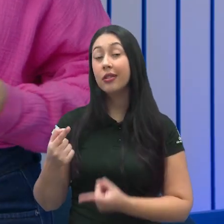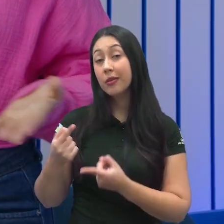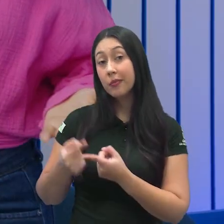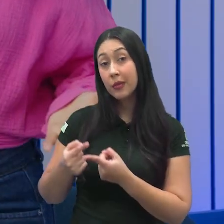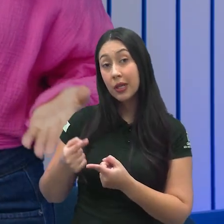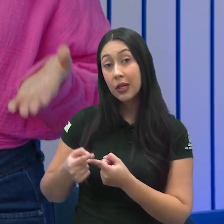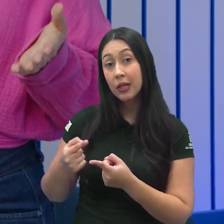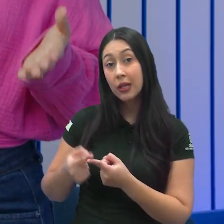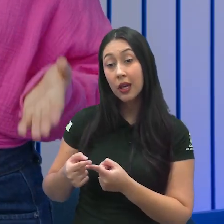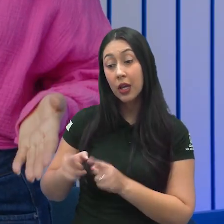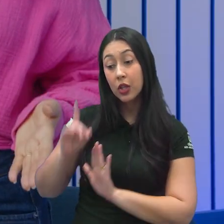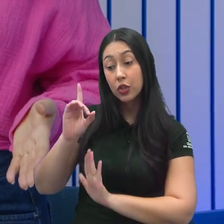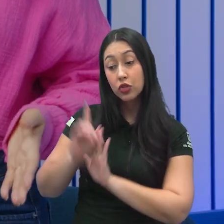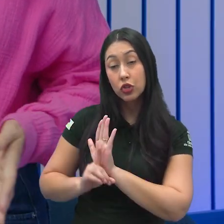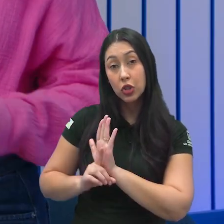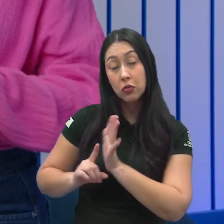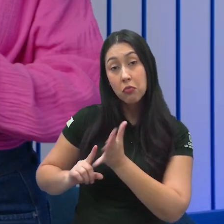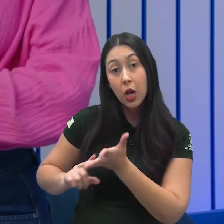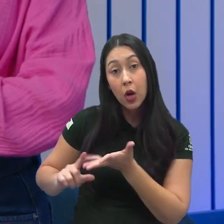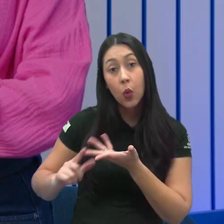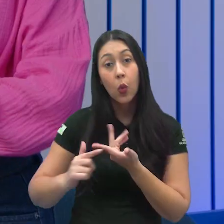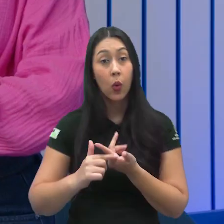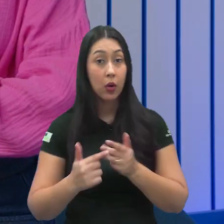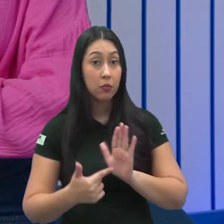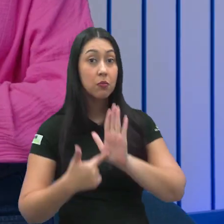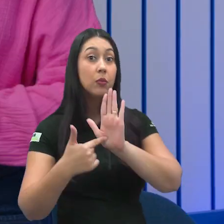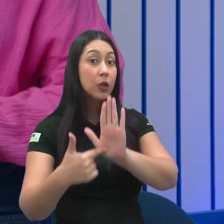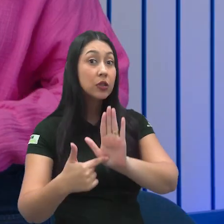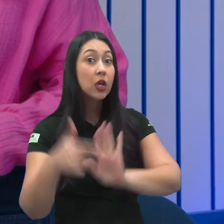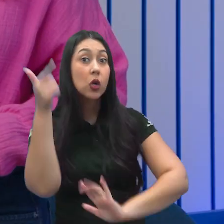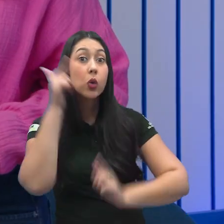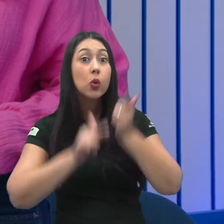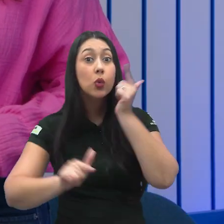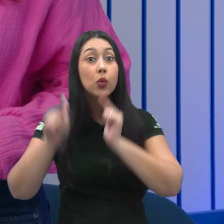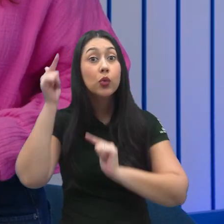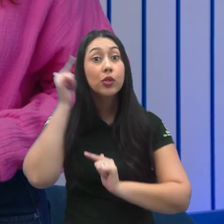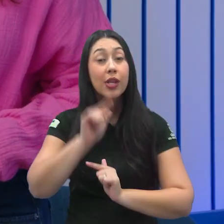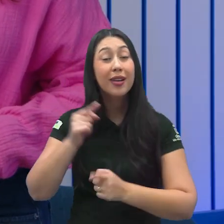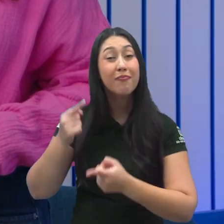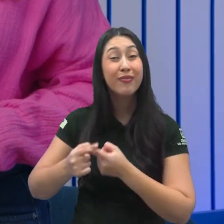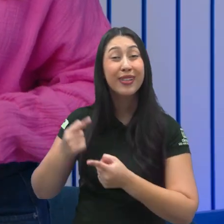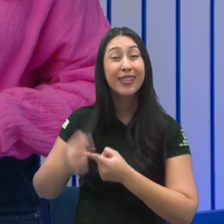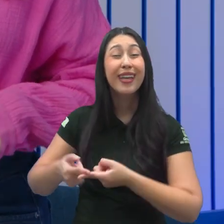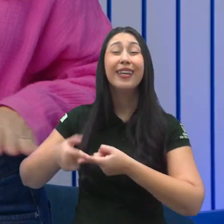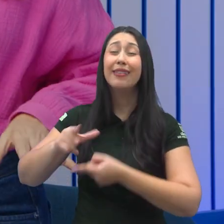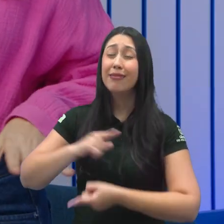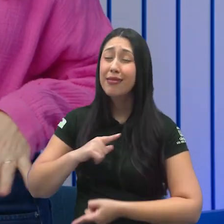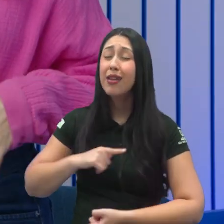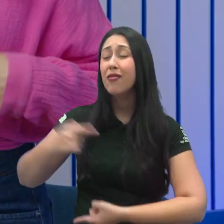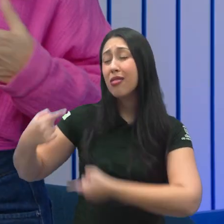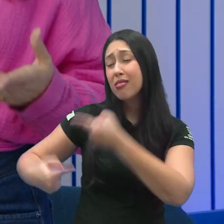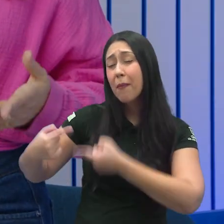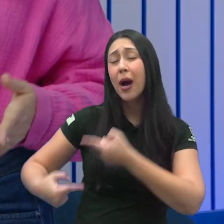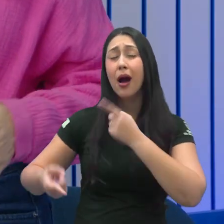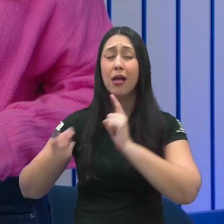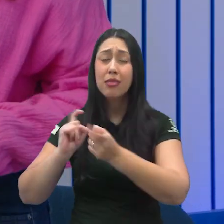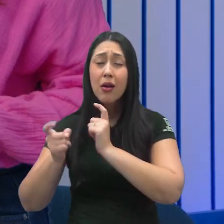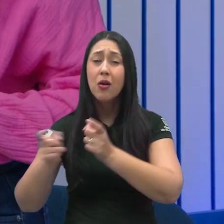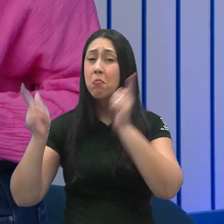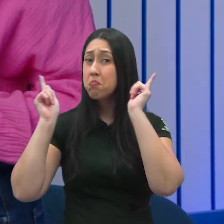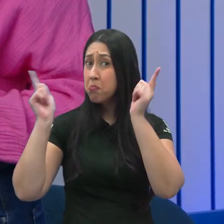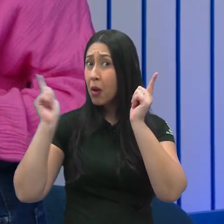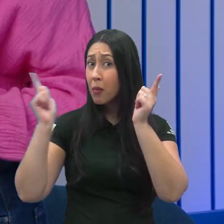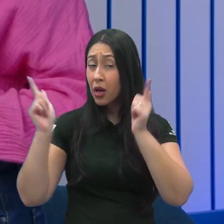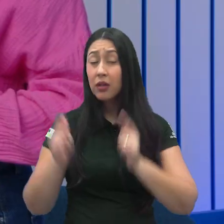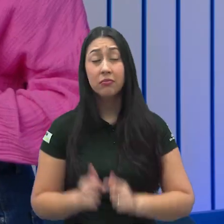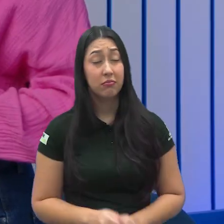até porque muitos desses direitos que vimos na reportagem só foram alcançados após muitos debates, reuniões,